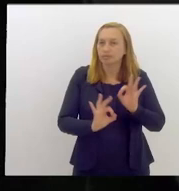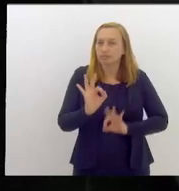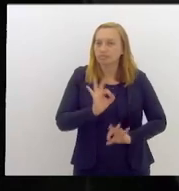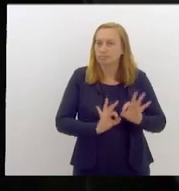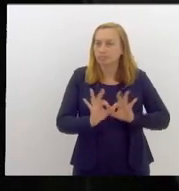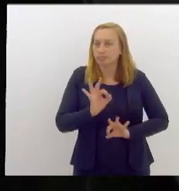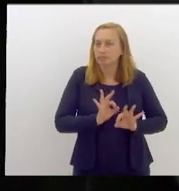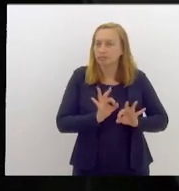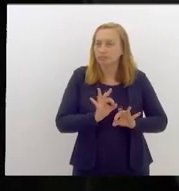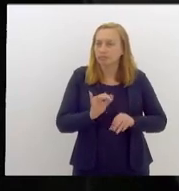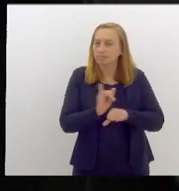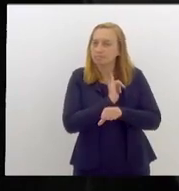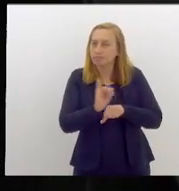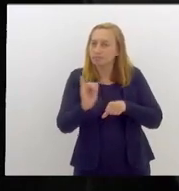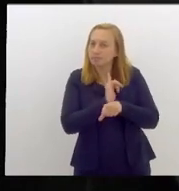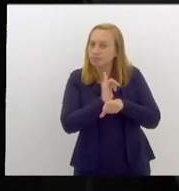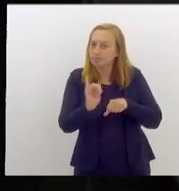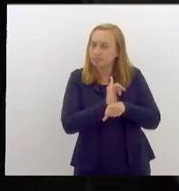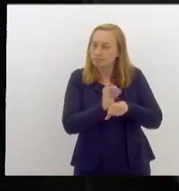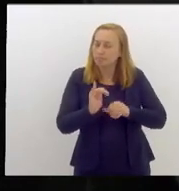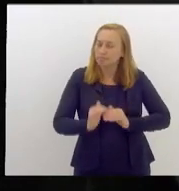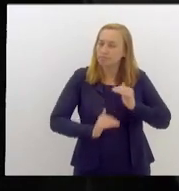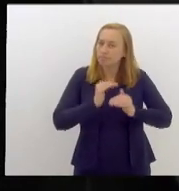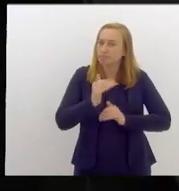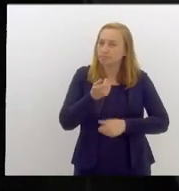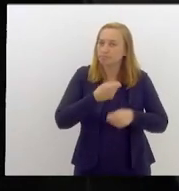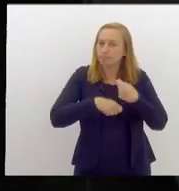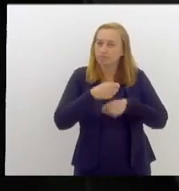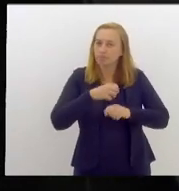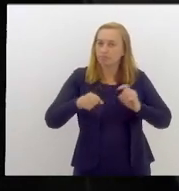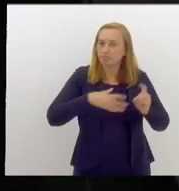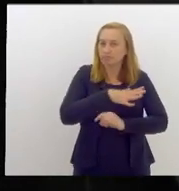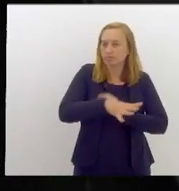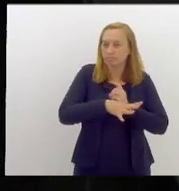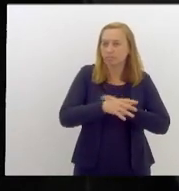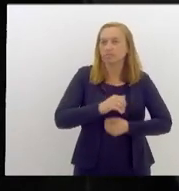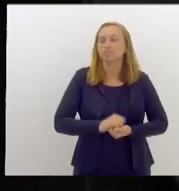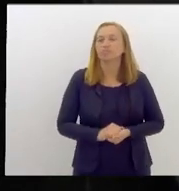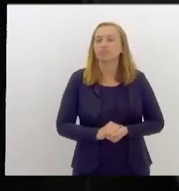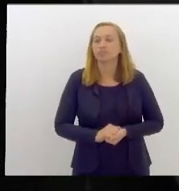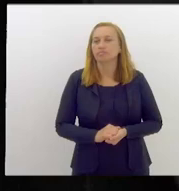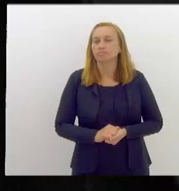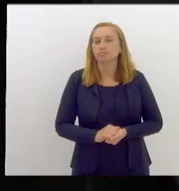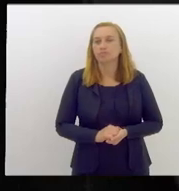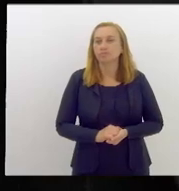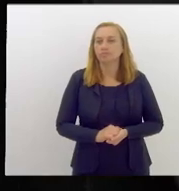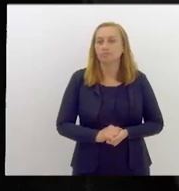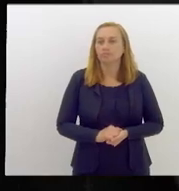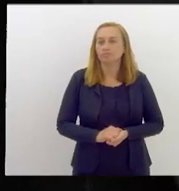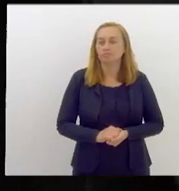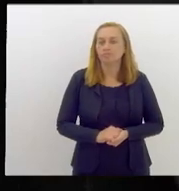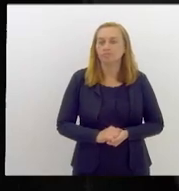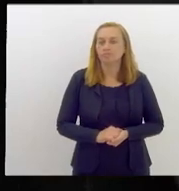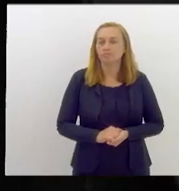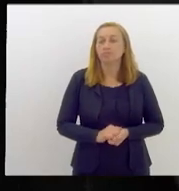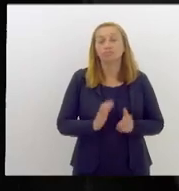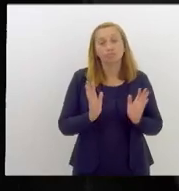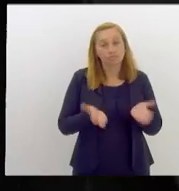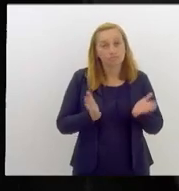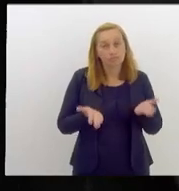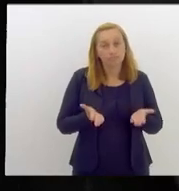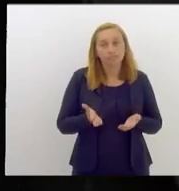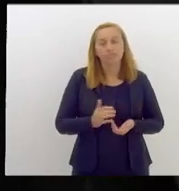um planejamento estratégico do seu desenvolvimento econômico social com base numa matriz insumo produto hoje